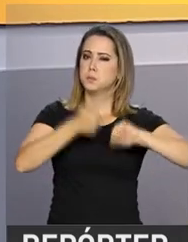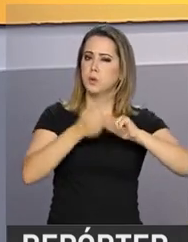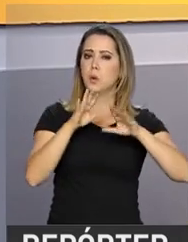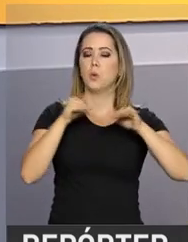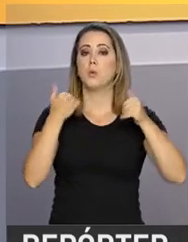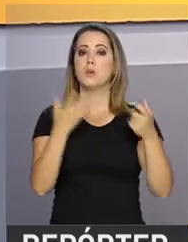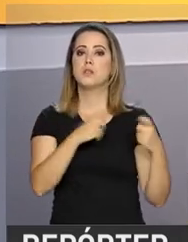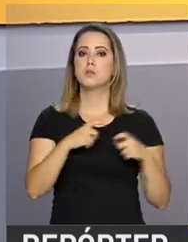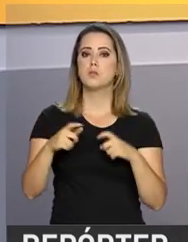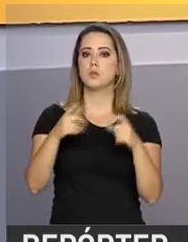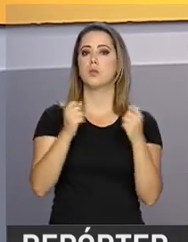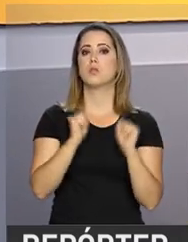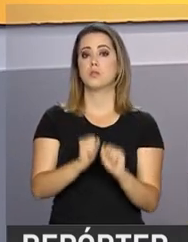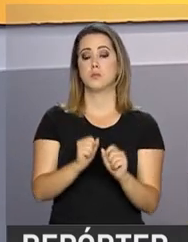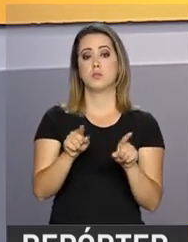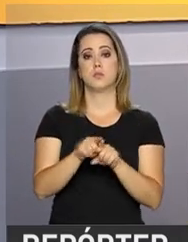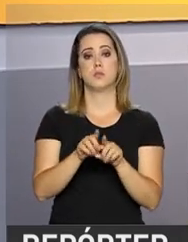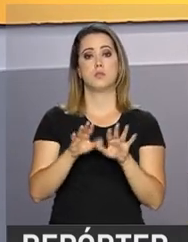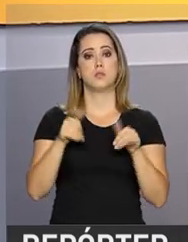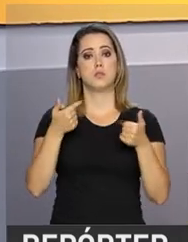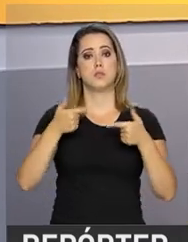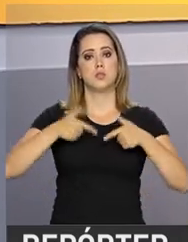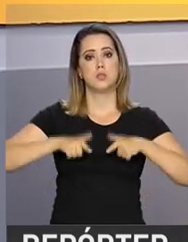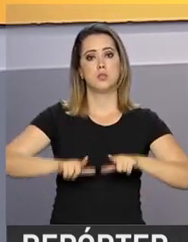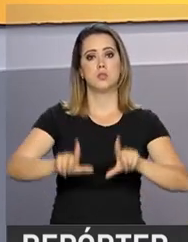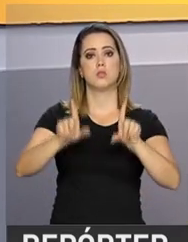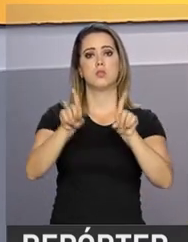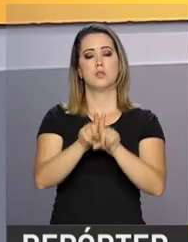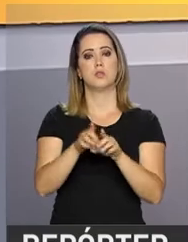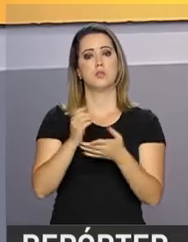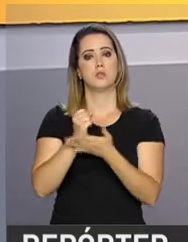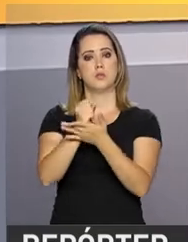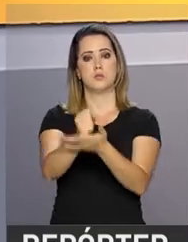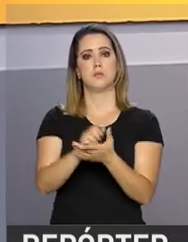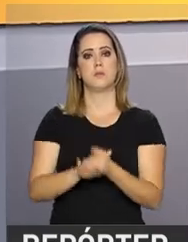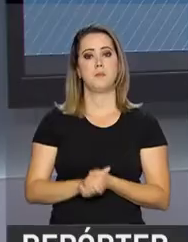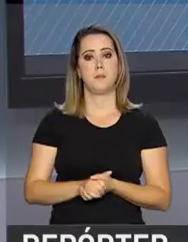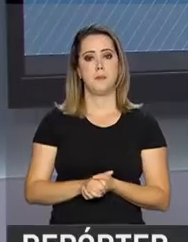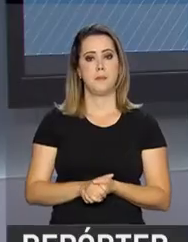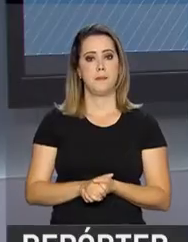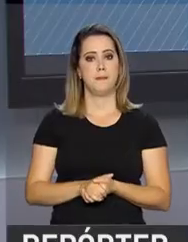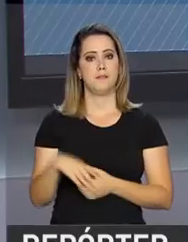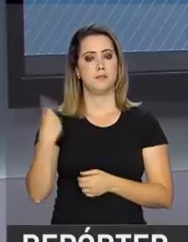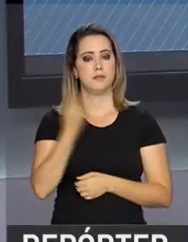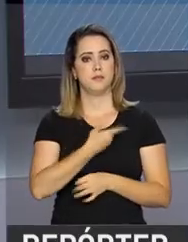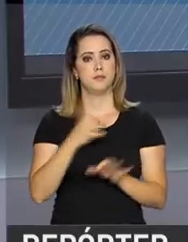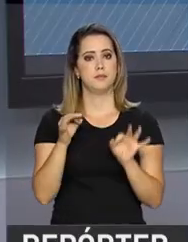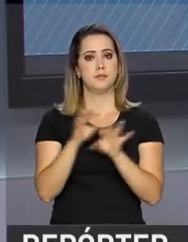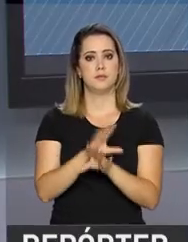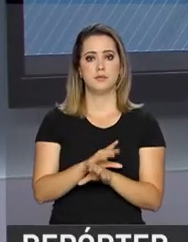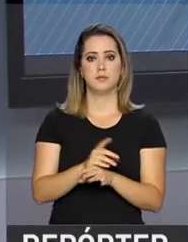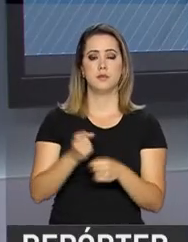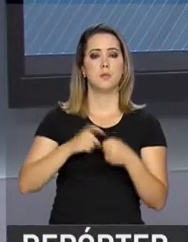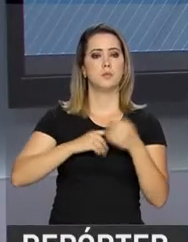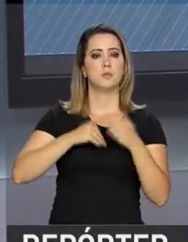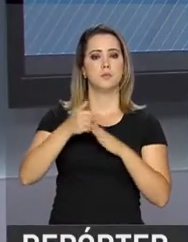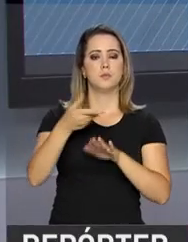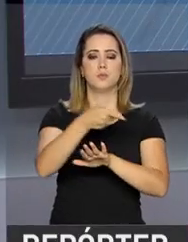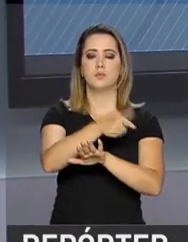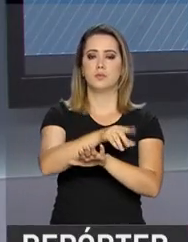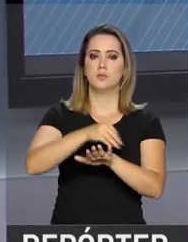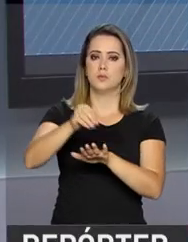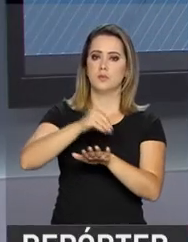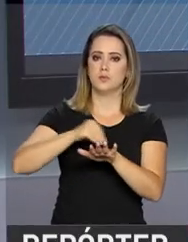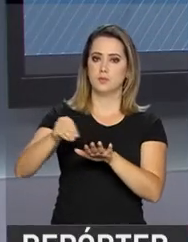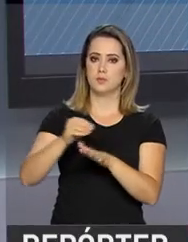instituições habilitadas e os tipos de títulos disponíveis nós ficamos por aqui voltamos a qualquer momento com